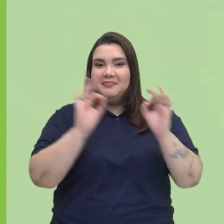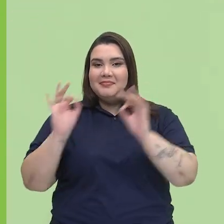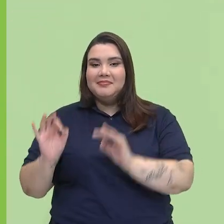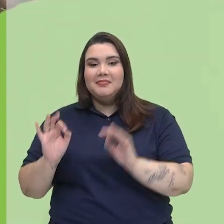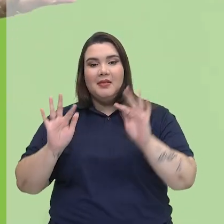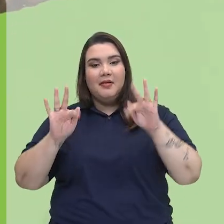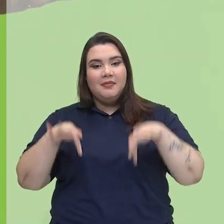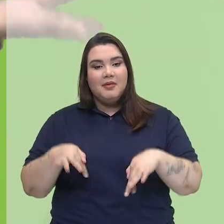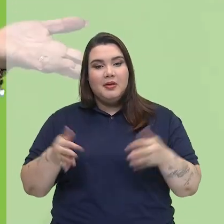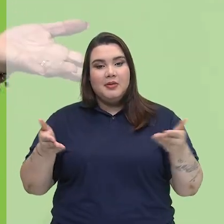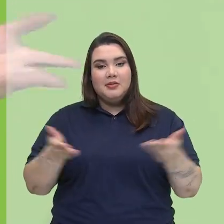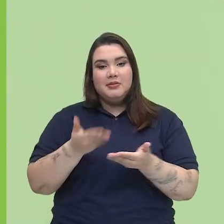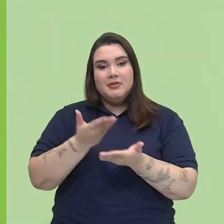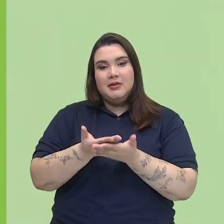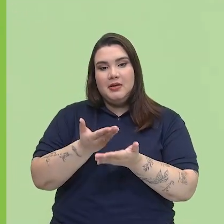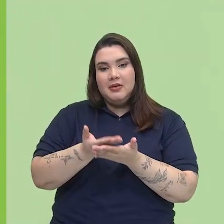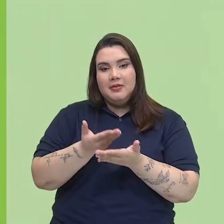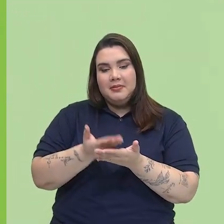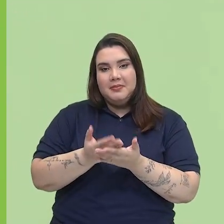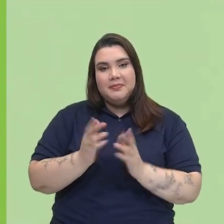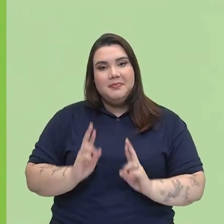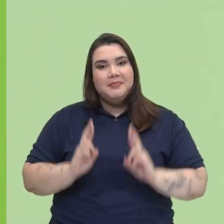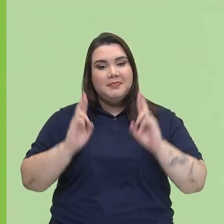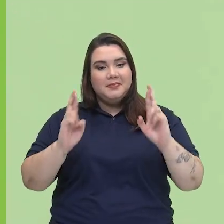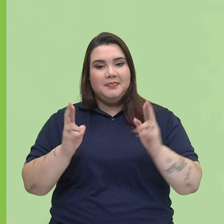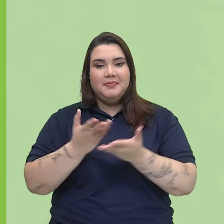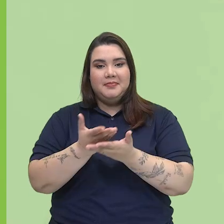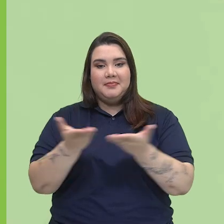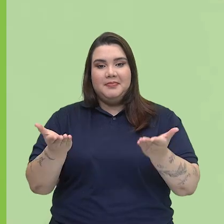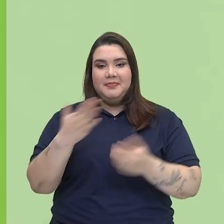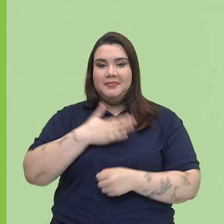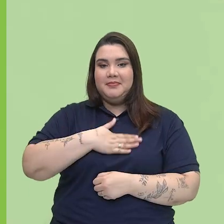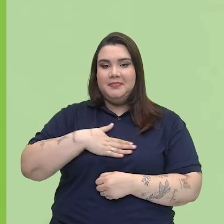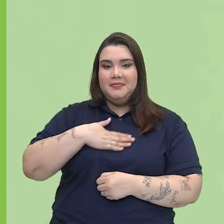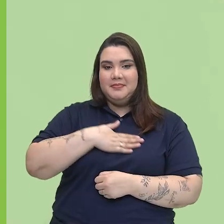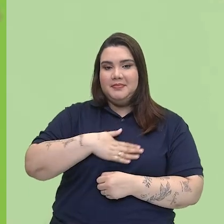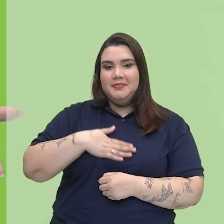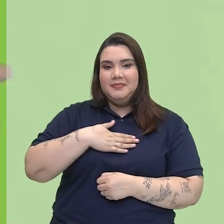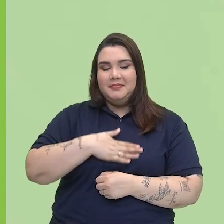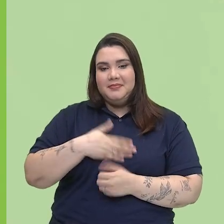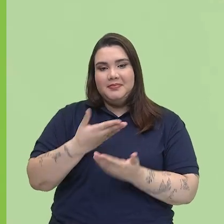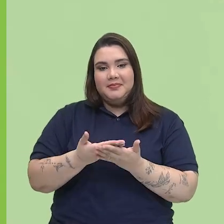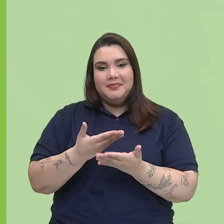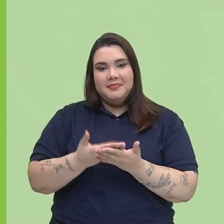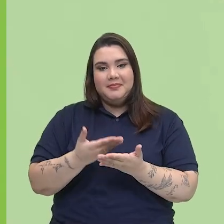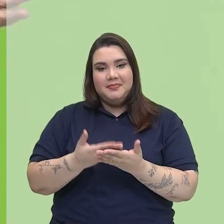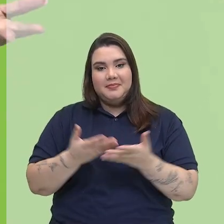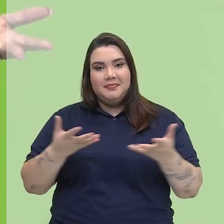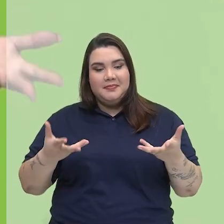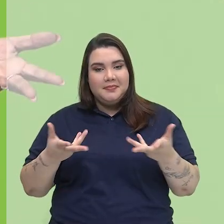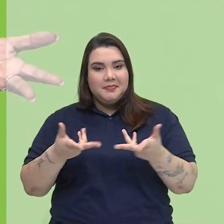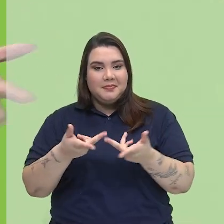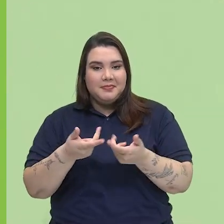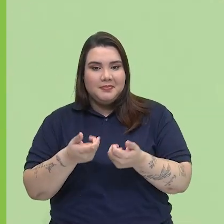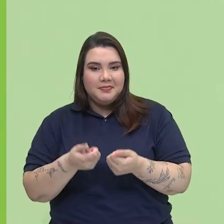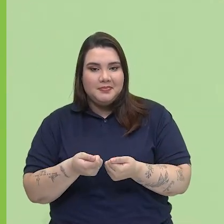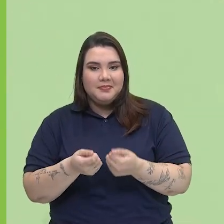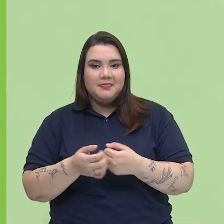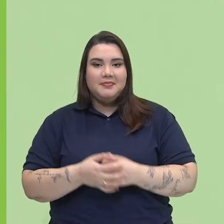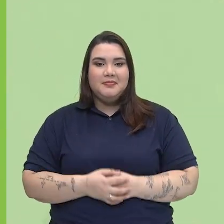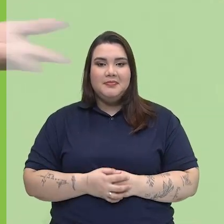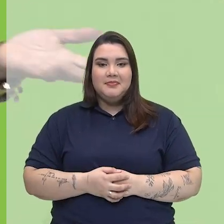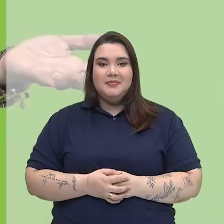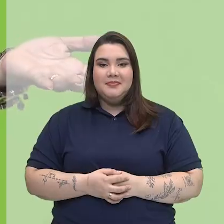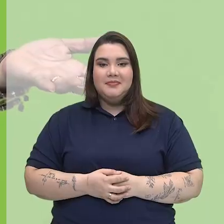final da nossa aula. Eu espero que vocês tenham gostado desta aula aí de arredondamento